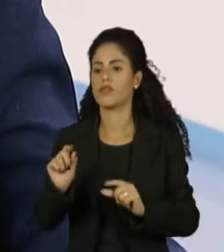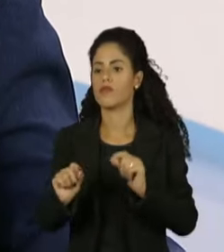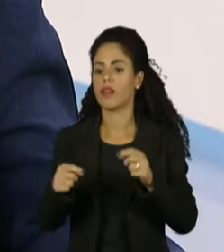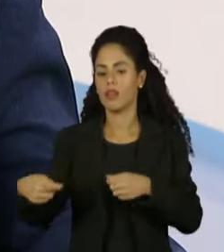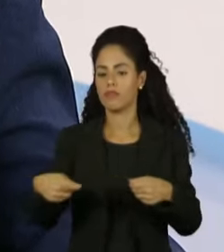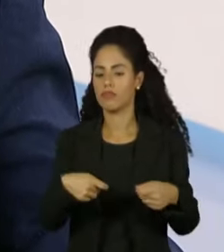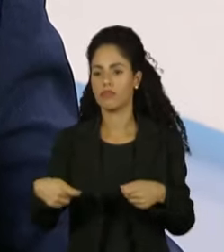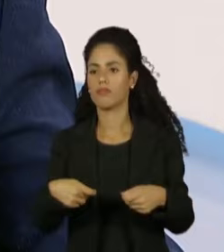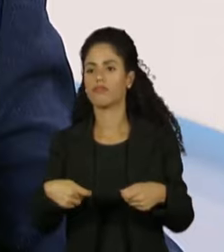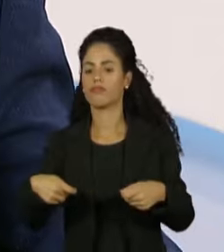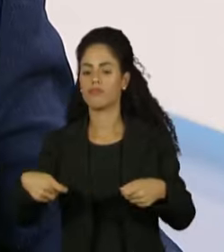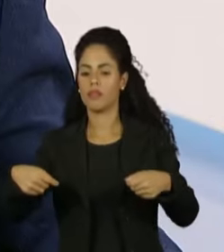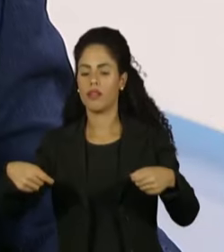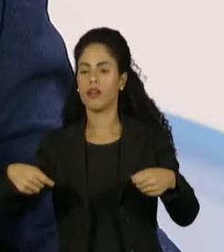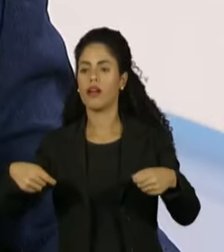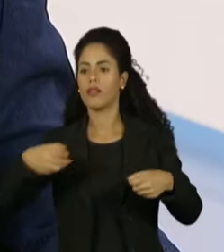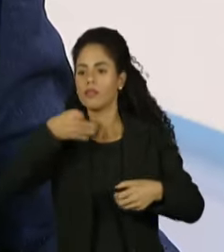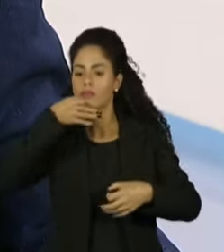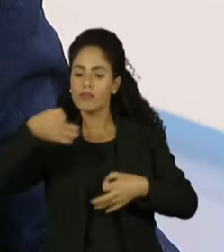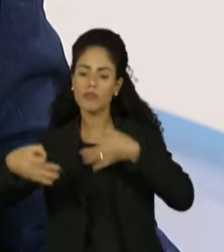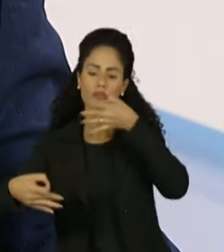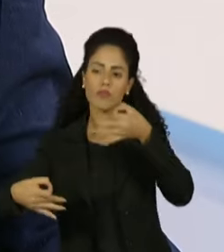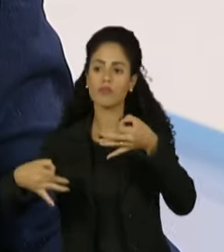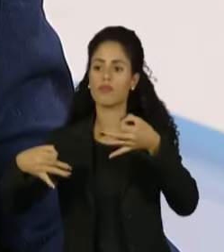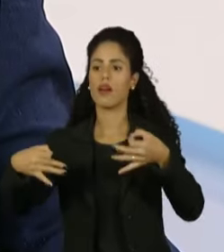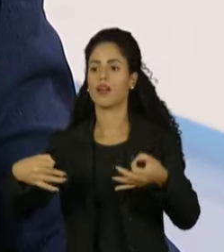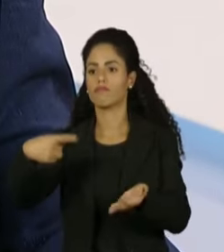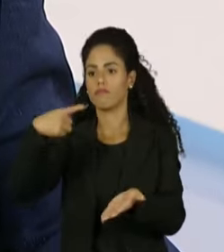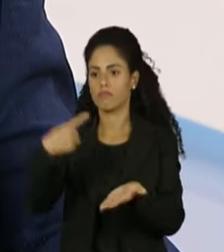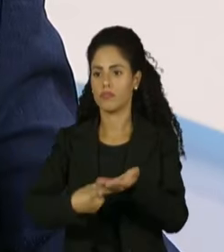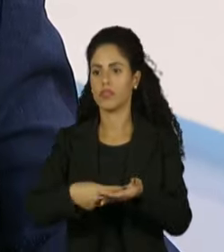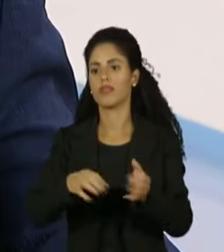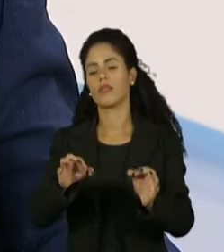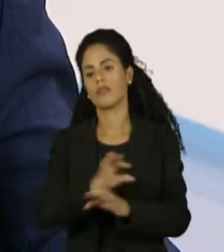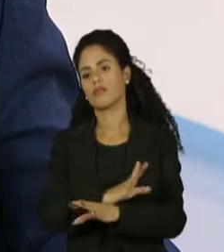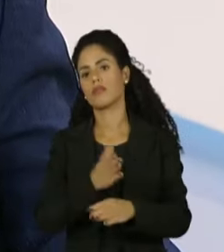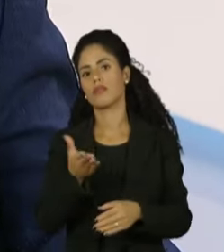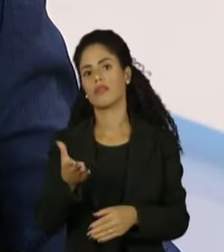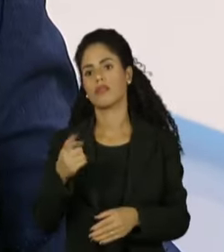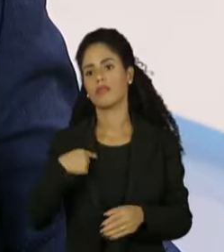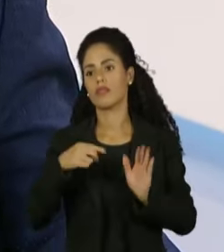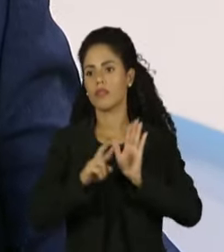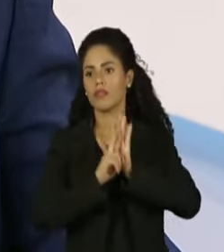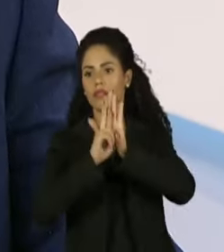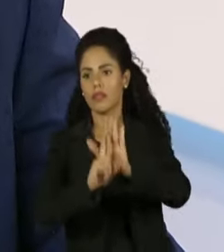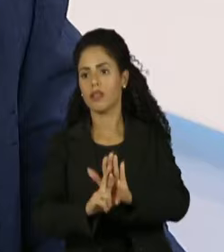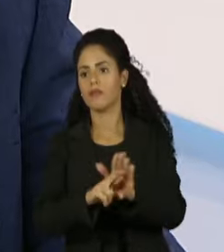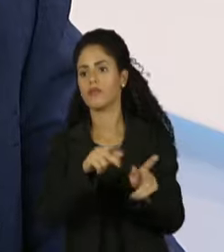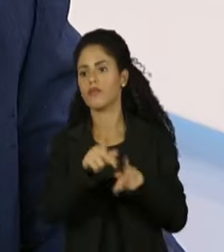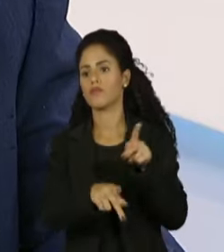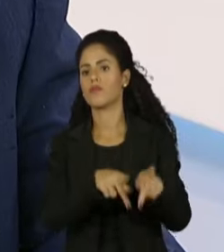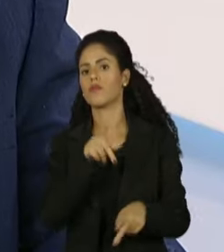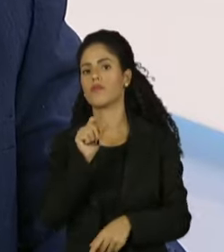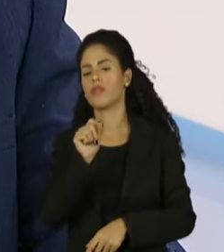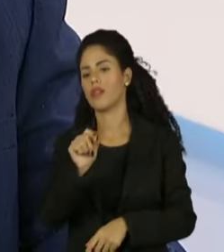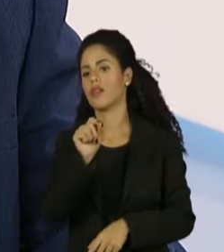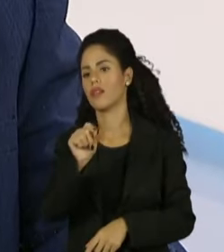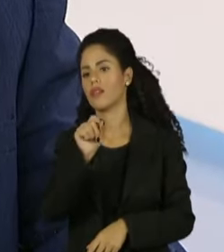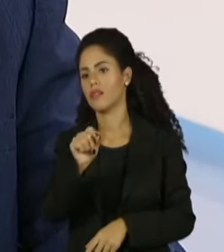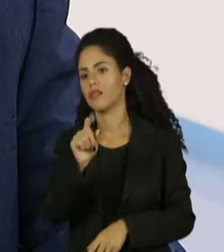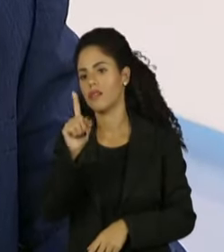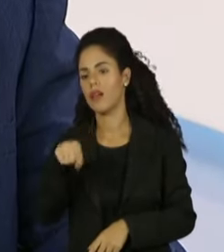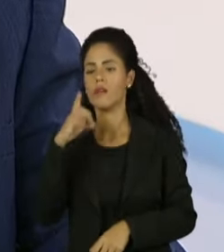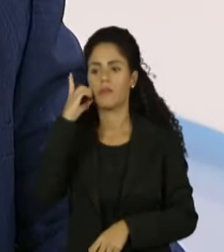se sentem, que o Supremo entenda que, por mais bem intencionado que ele seja, quem representa o povo brasileiro são